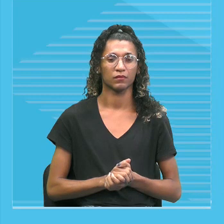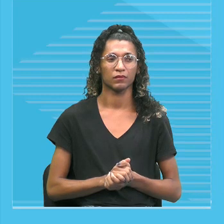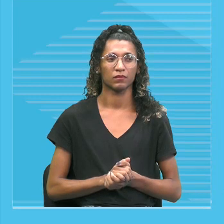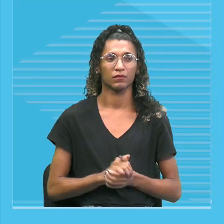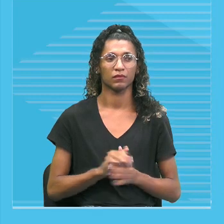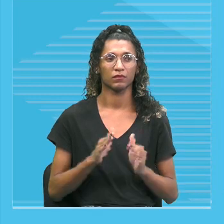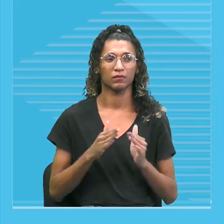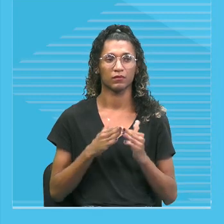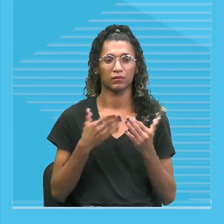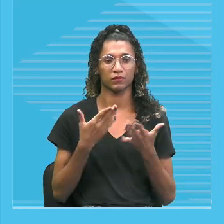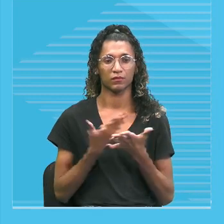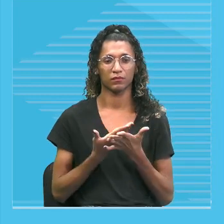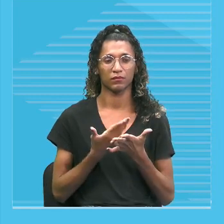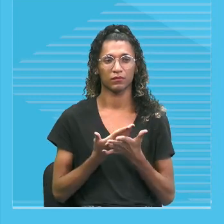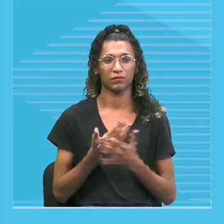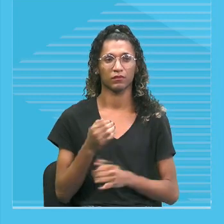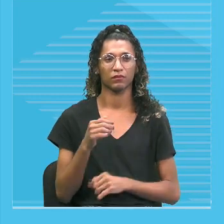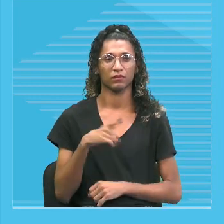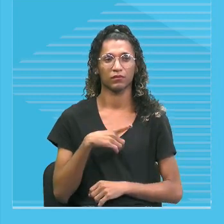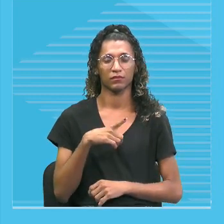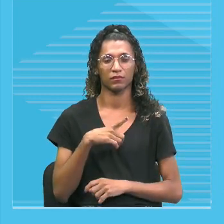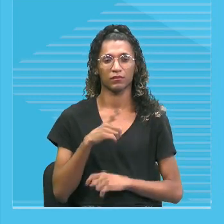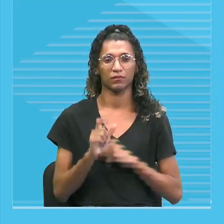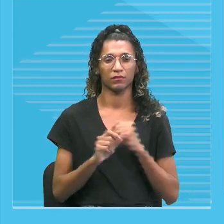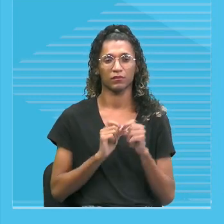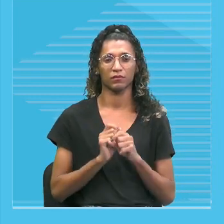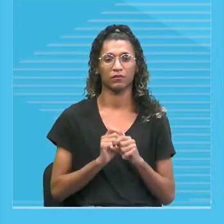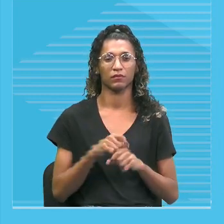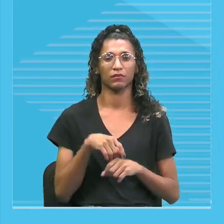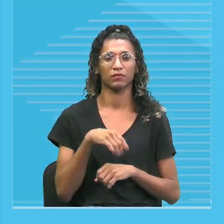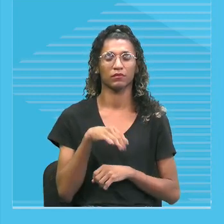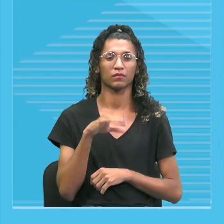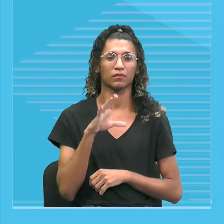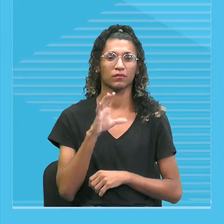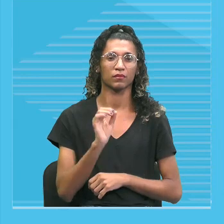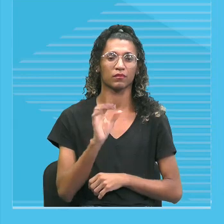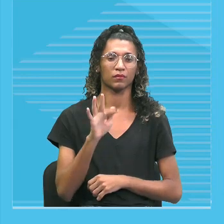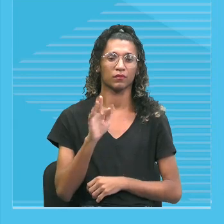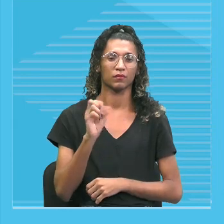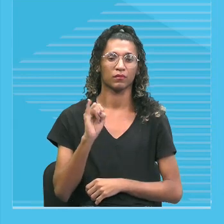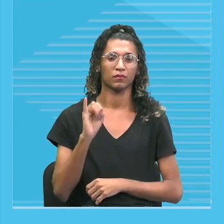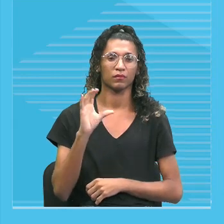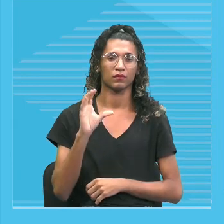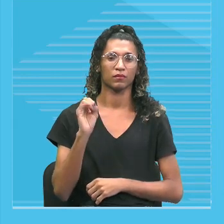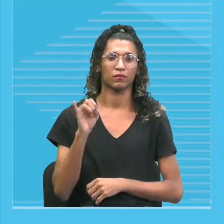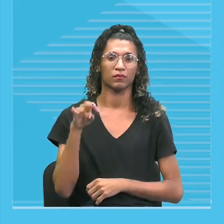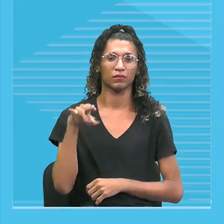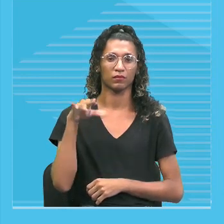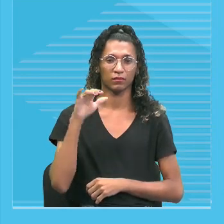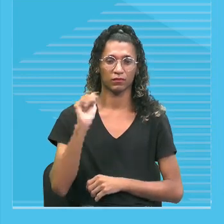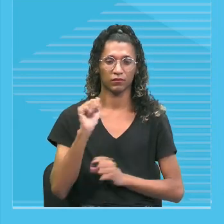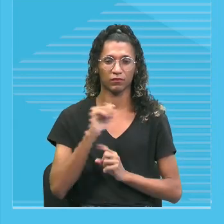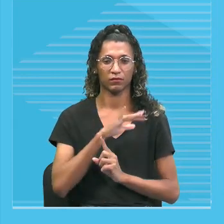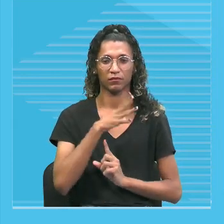teve uma oficina de arte muito interessante